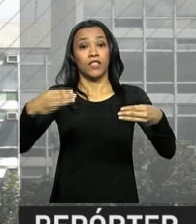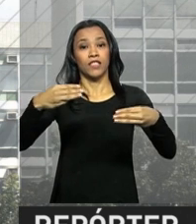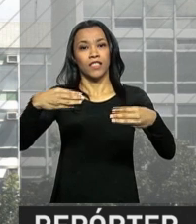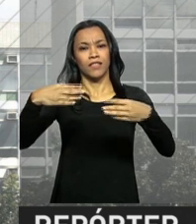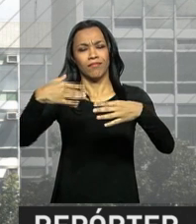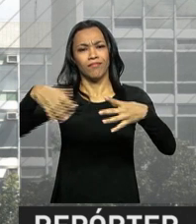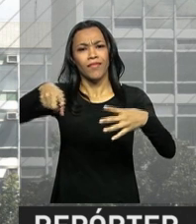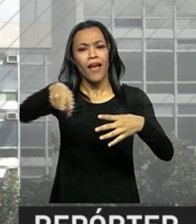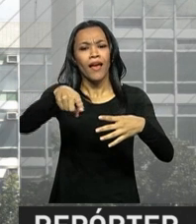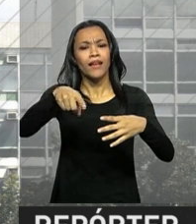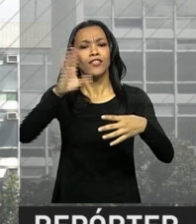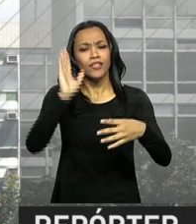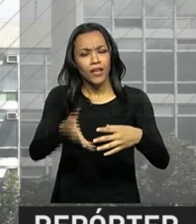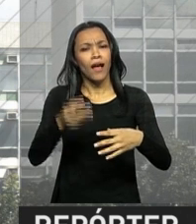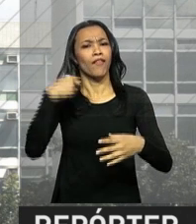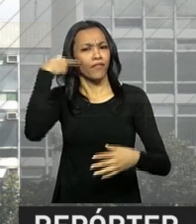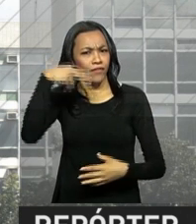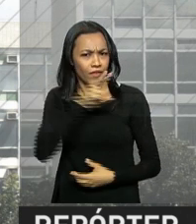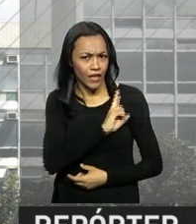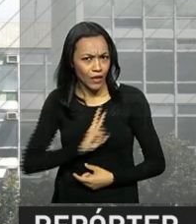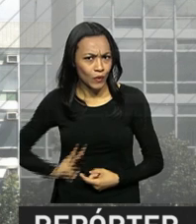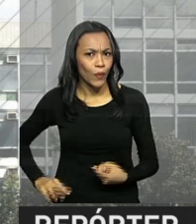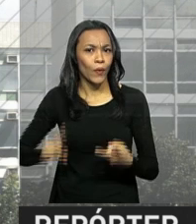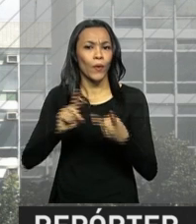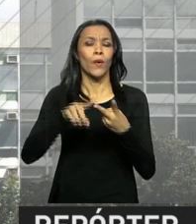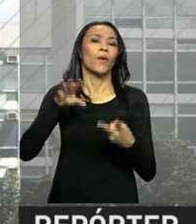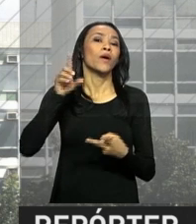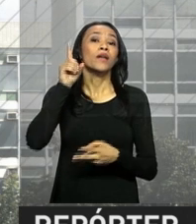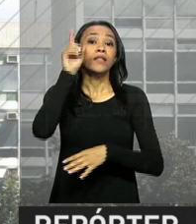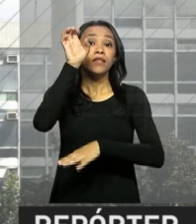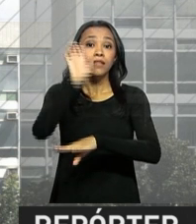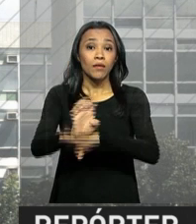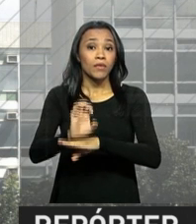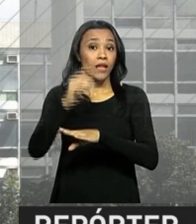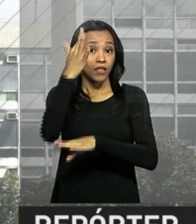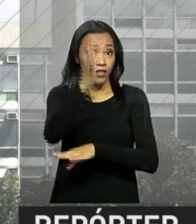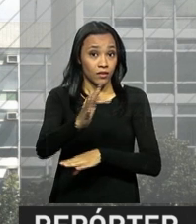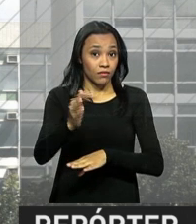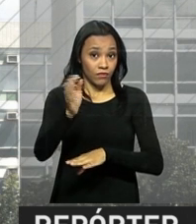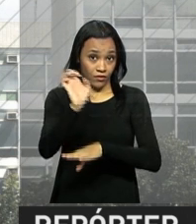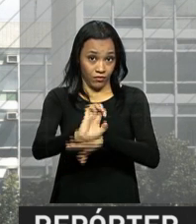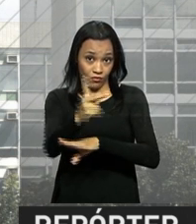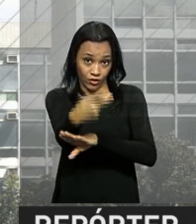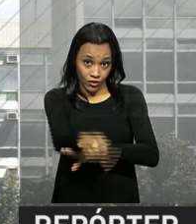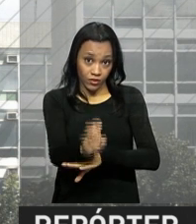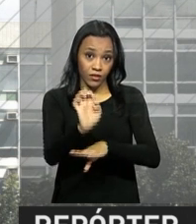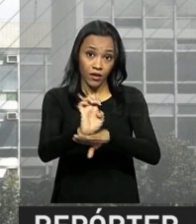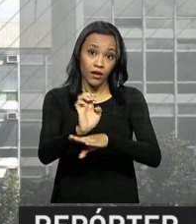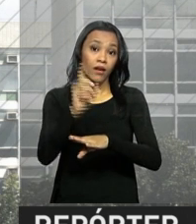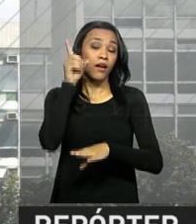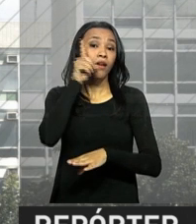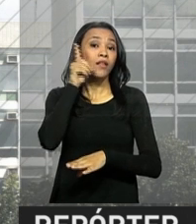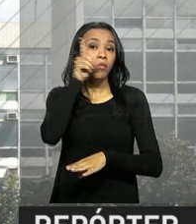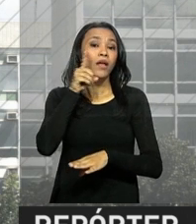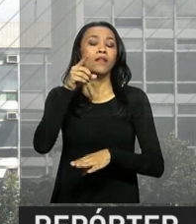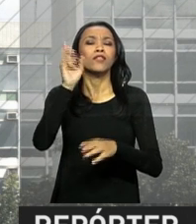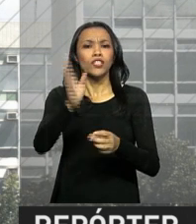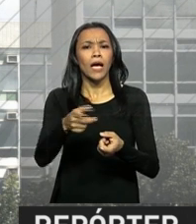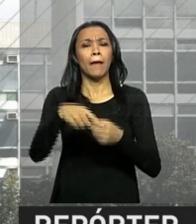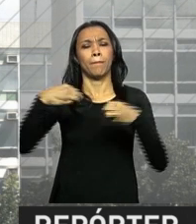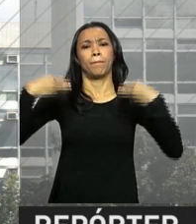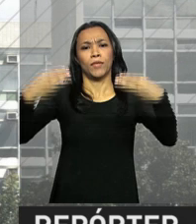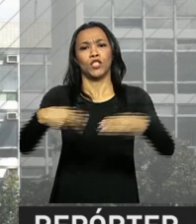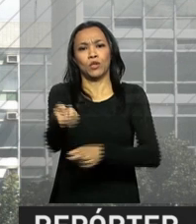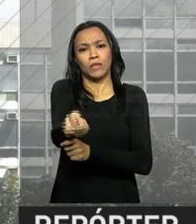Belém, Hélder já foi vereador, deputado estadual e prefeito do município de Ananindeua, no Pará. Foi ministro da Pesca e